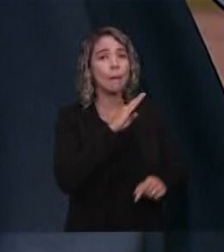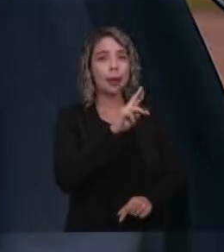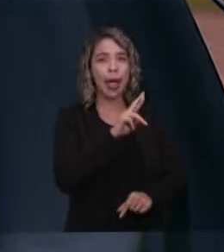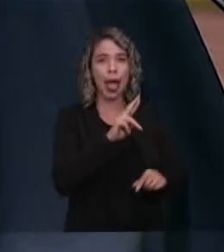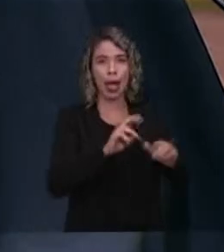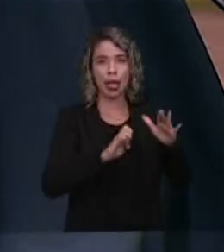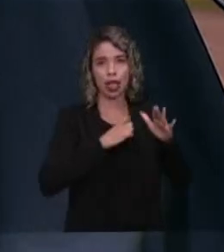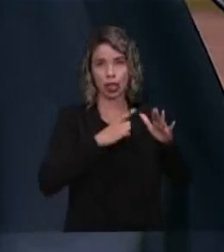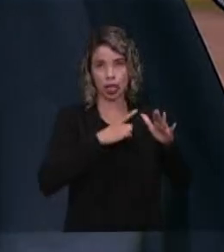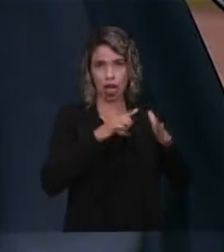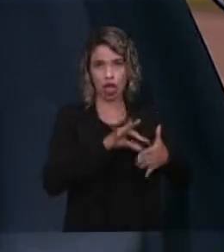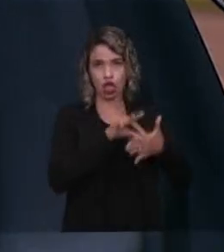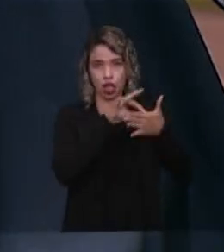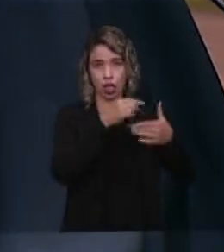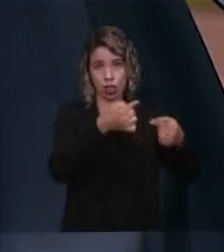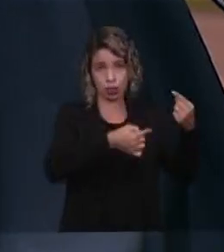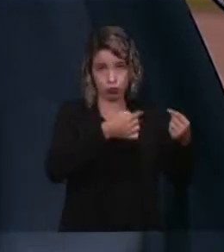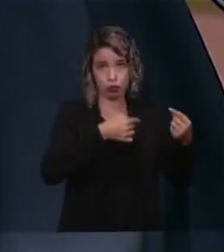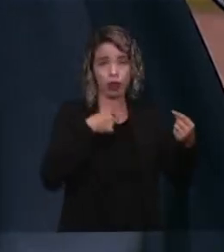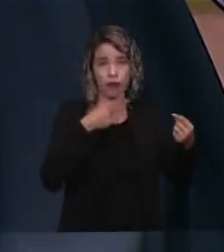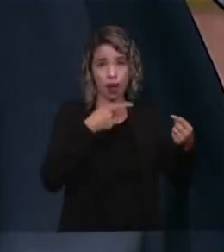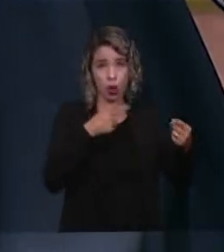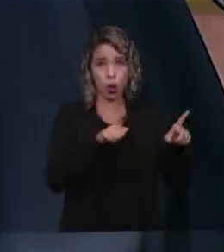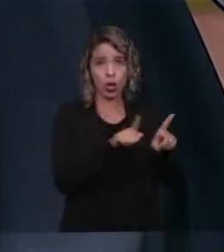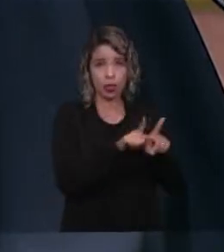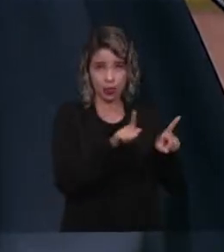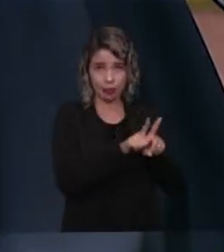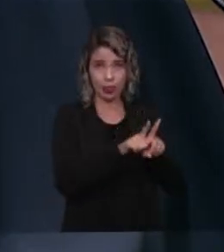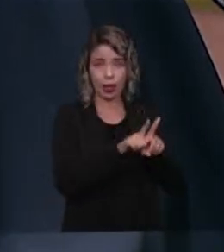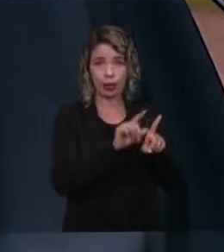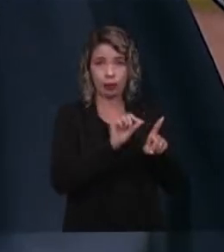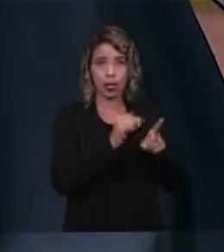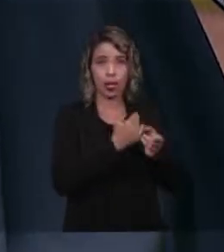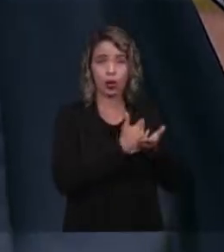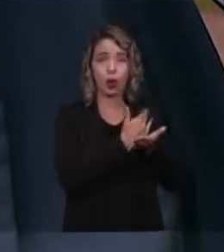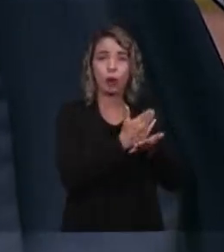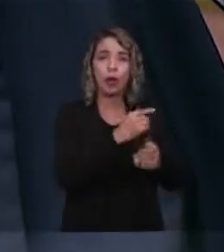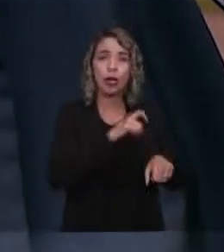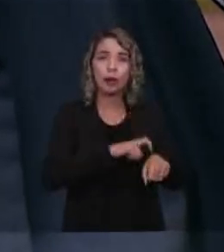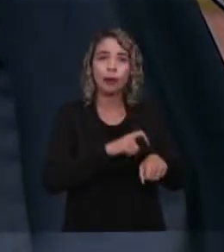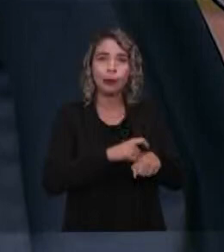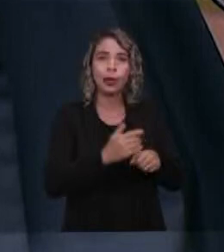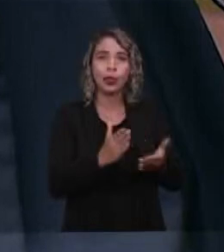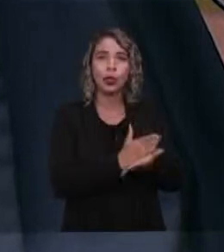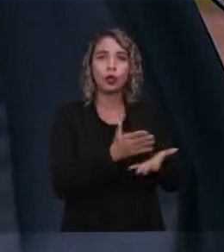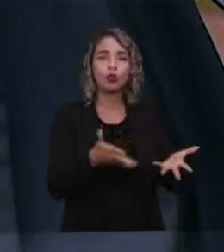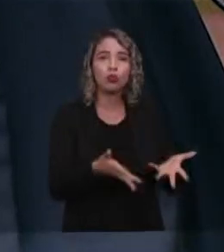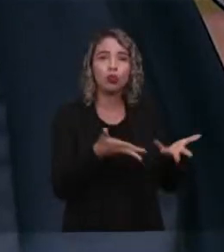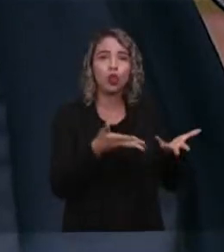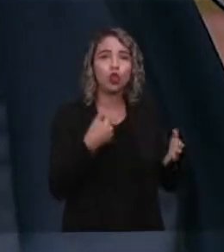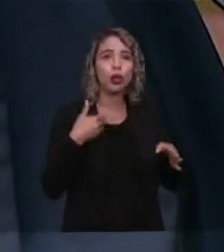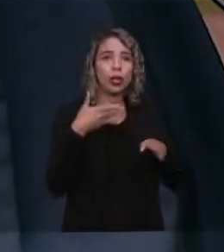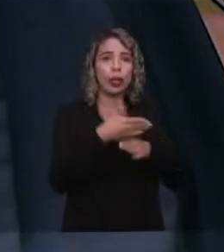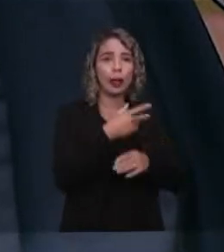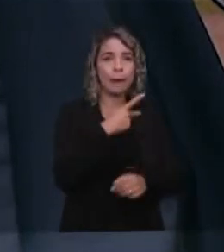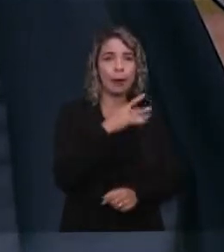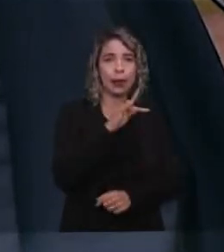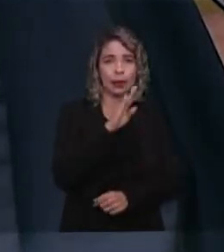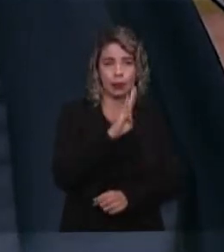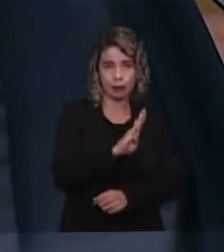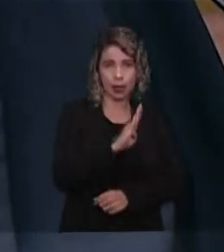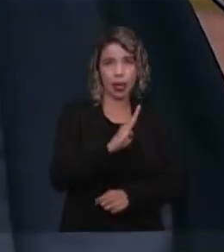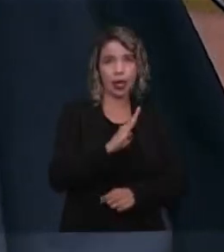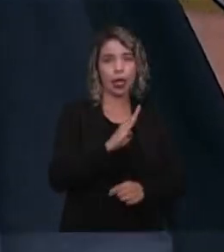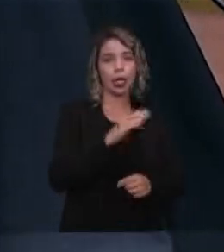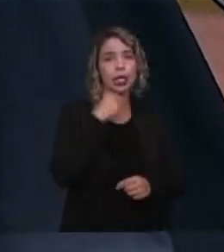existia indicação política. O senhor relatou aí, no início, que, em determinado momento, motivou a entrada do PTB e do senador